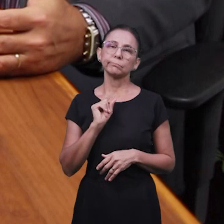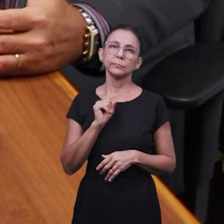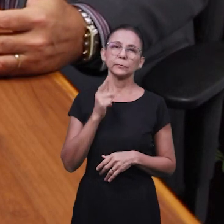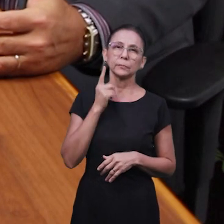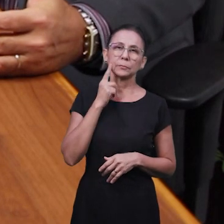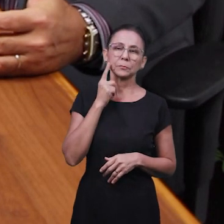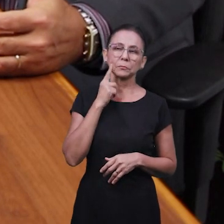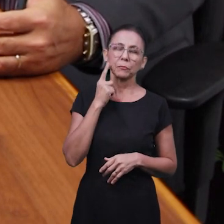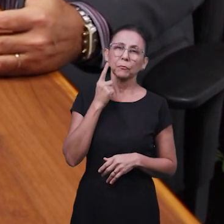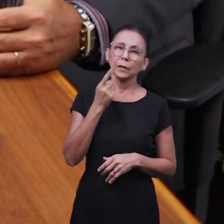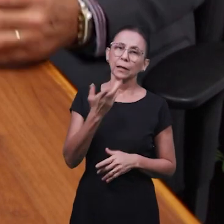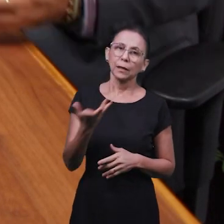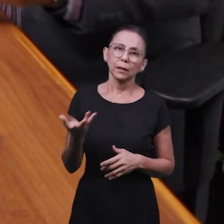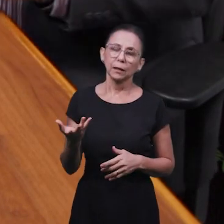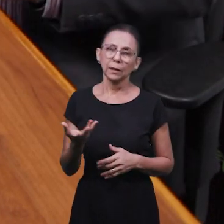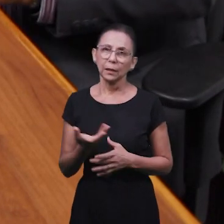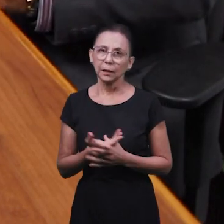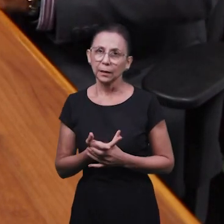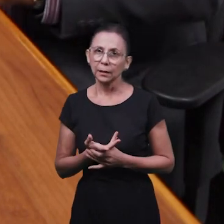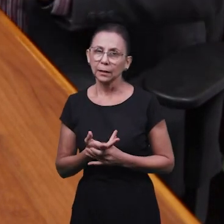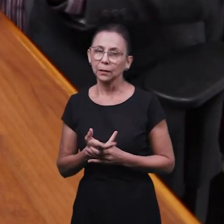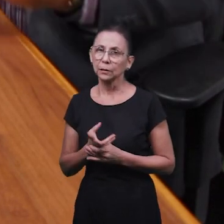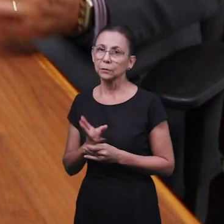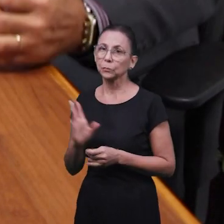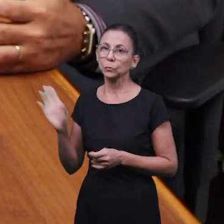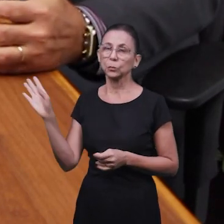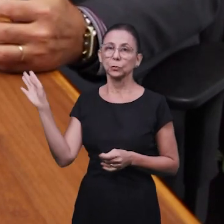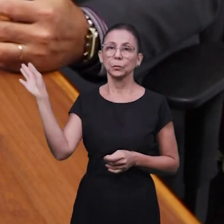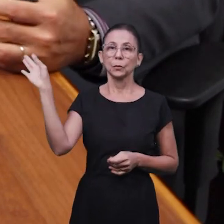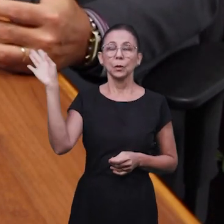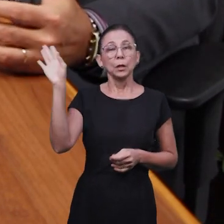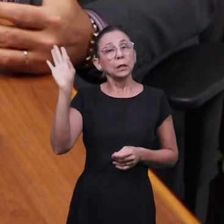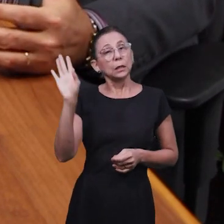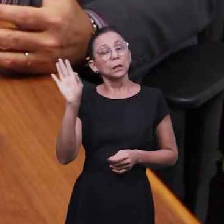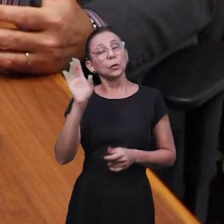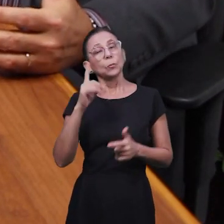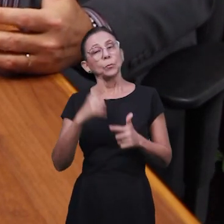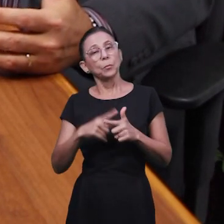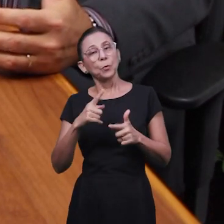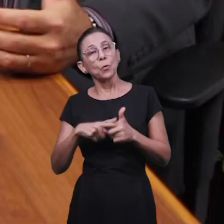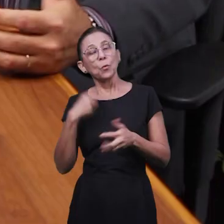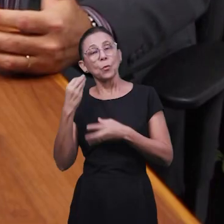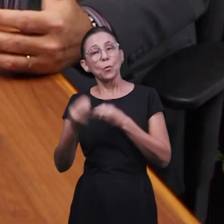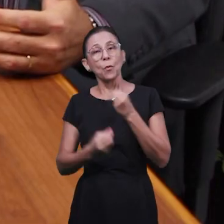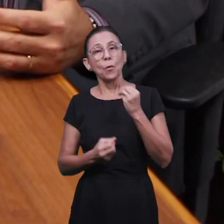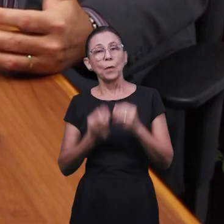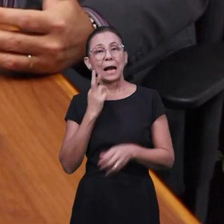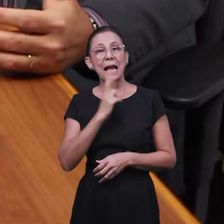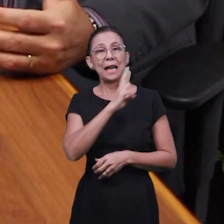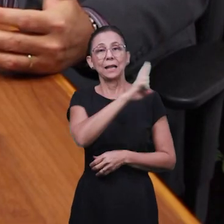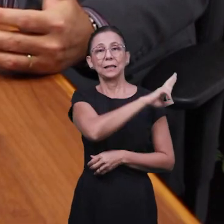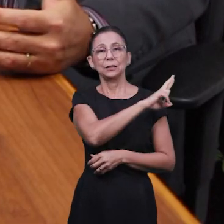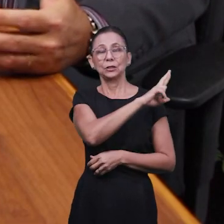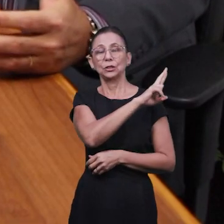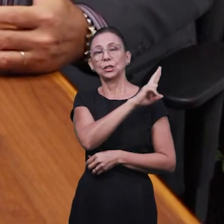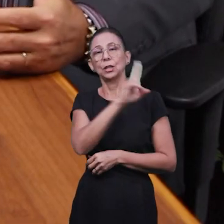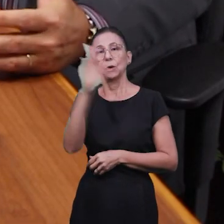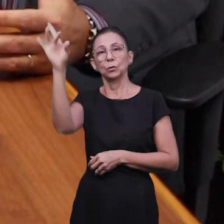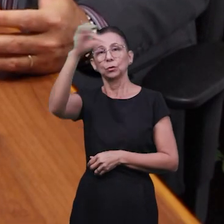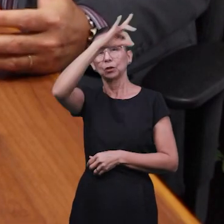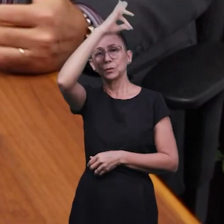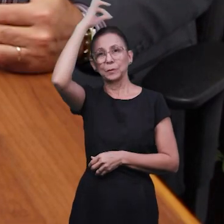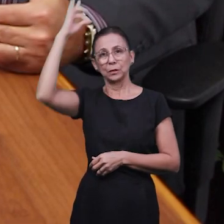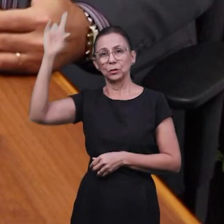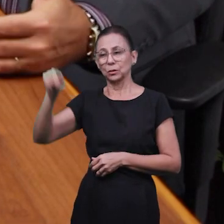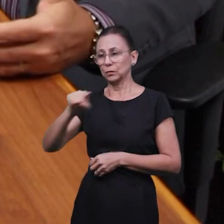que exatamente por este Espírito ser extinto, eu estou usando essa expressão extinto, exatamente por conta de uma palavra, numa